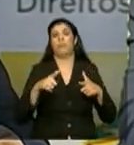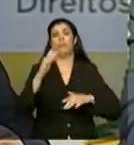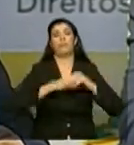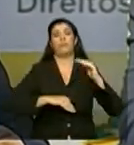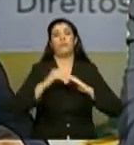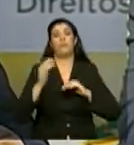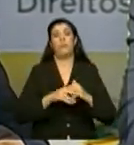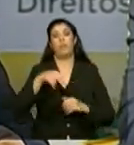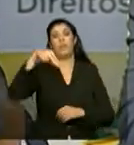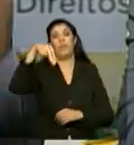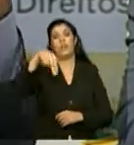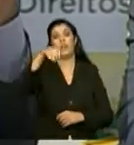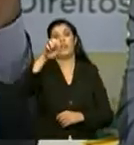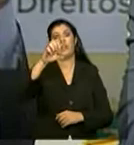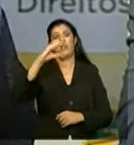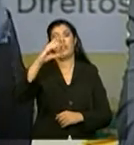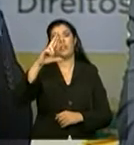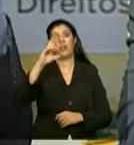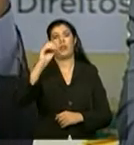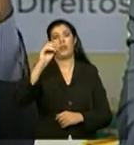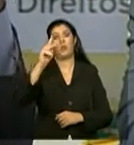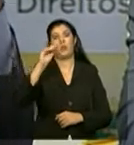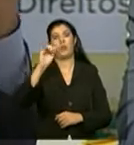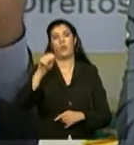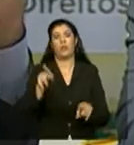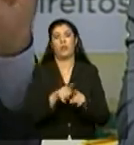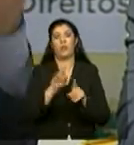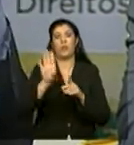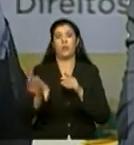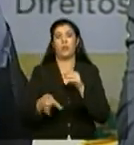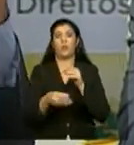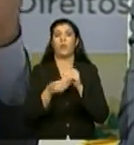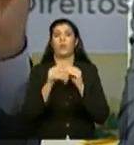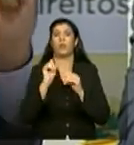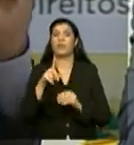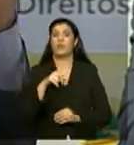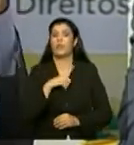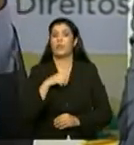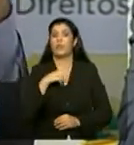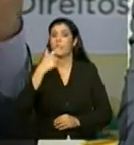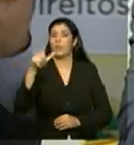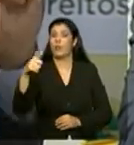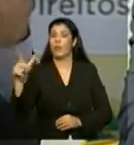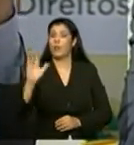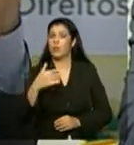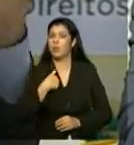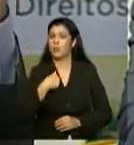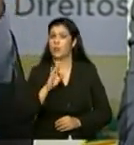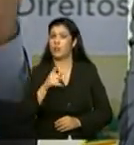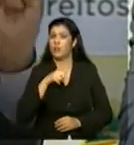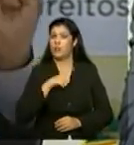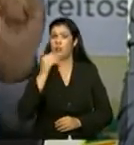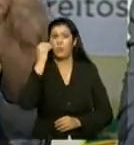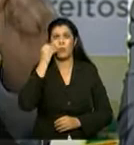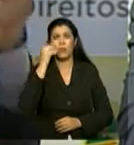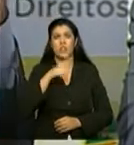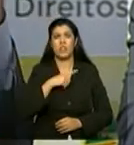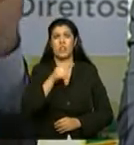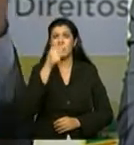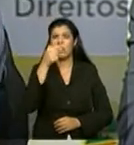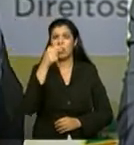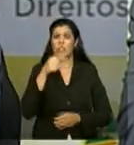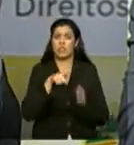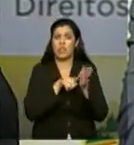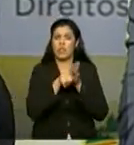necrópsia incluso também significou que tendo casos é logo ali 7 uma necrópsia a